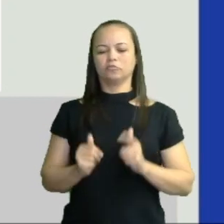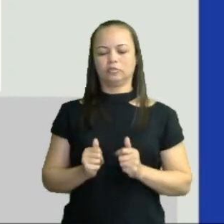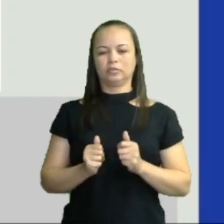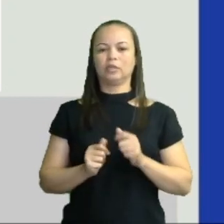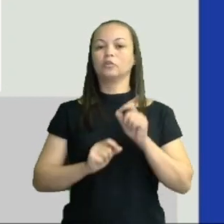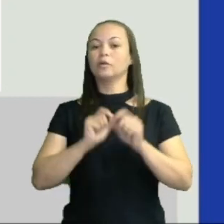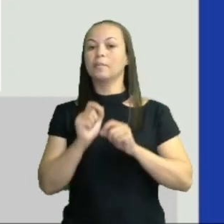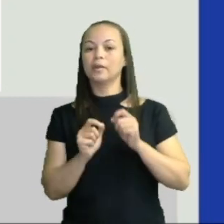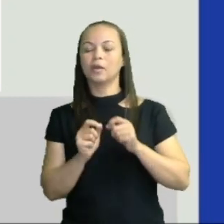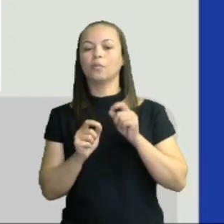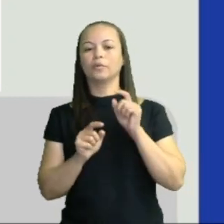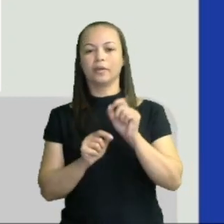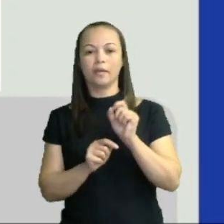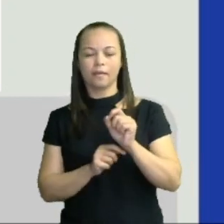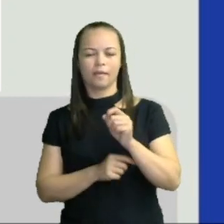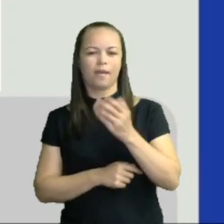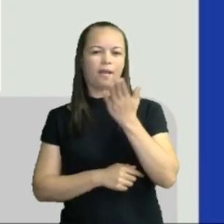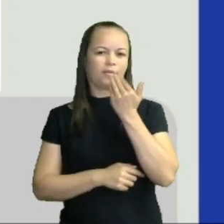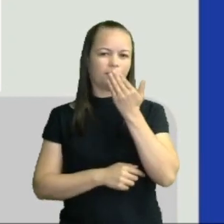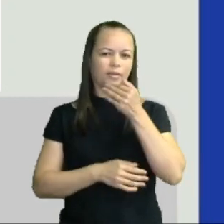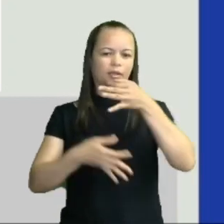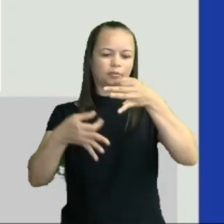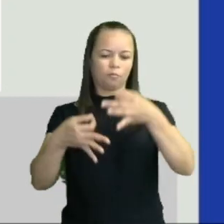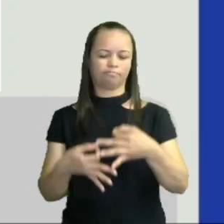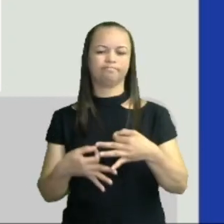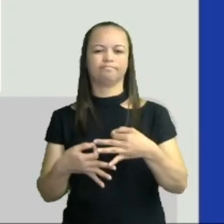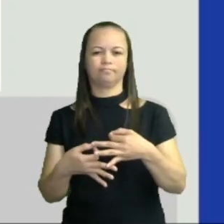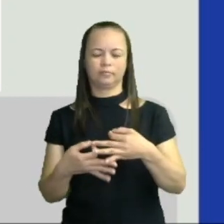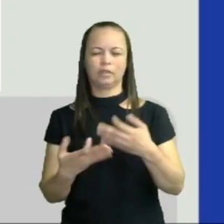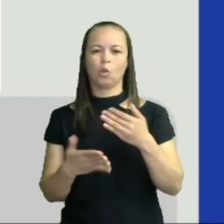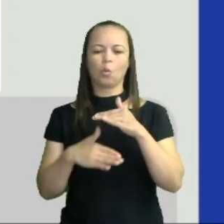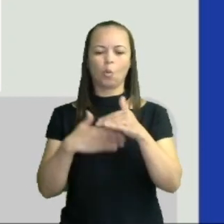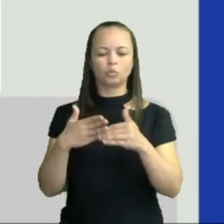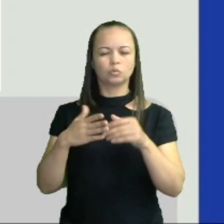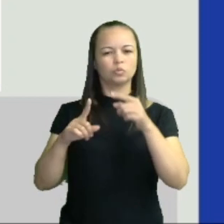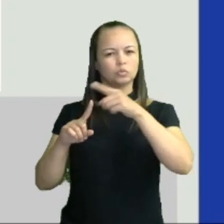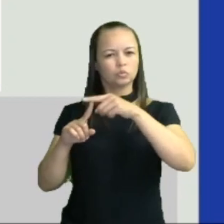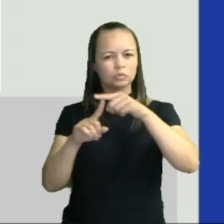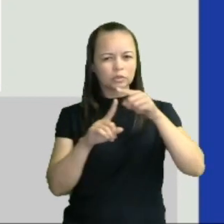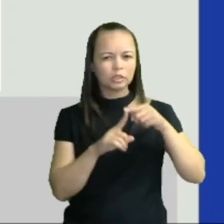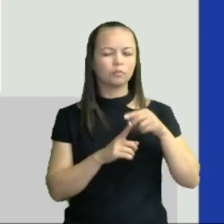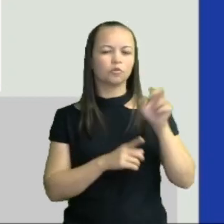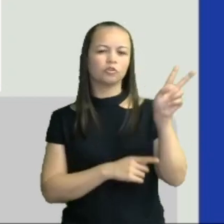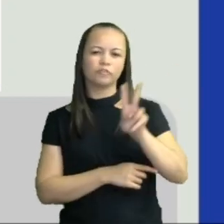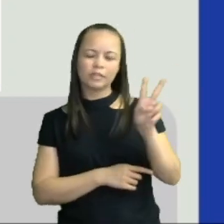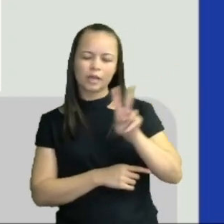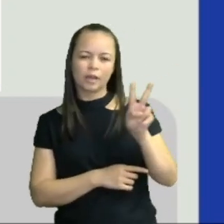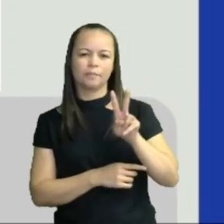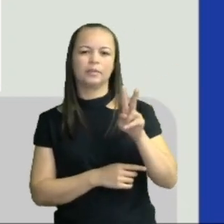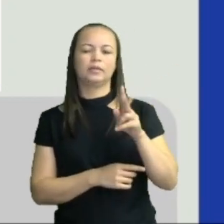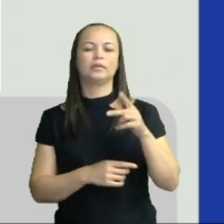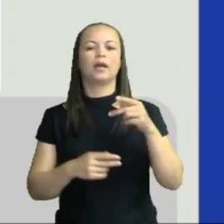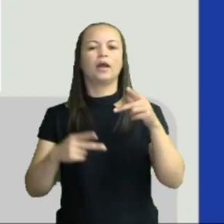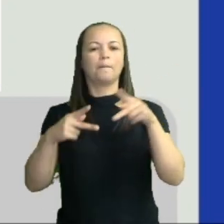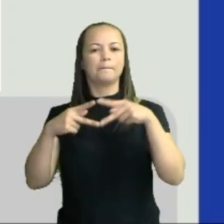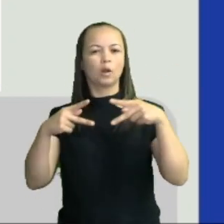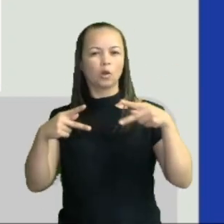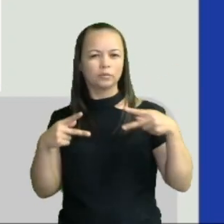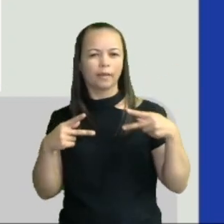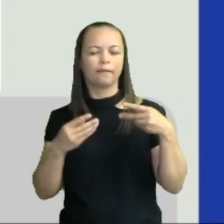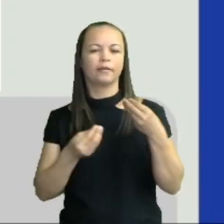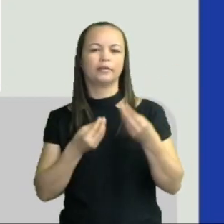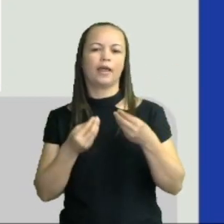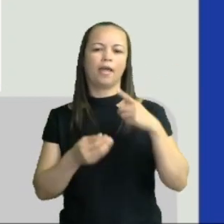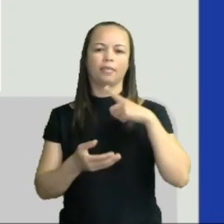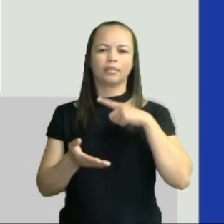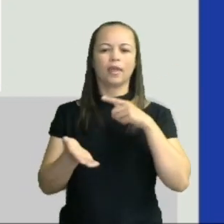a alimentação correta. A alimentação correta com todos os tipos de vitaminas, proteínas, manter o